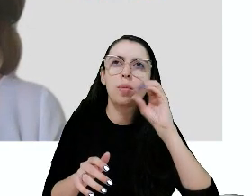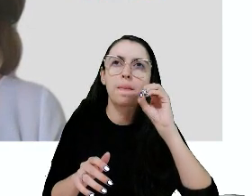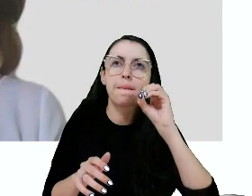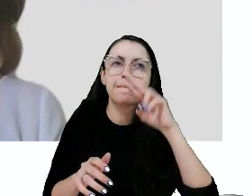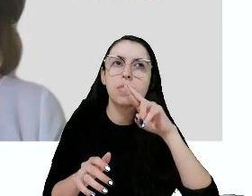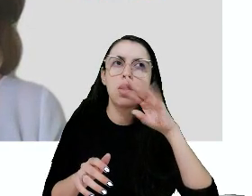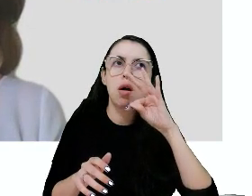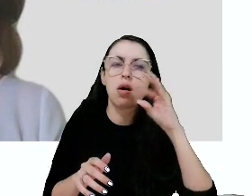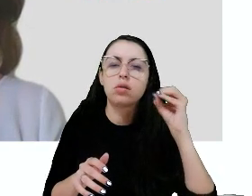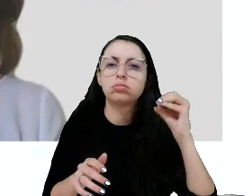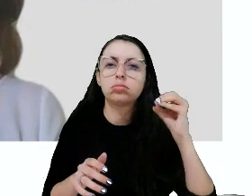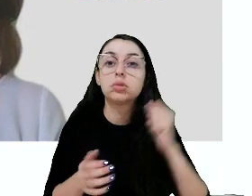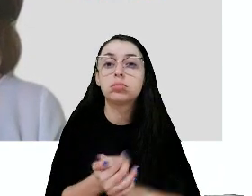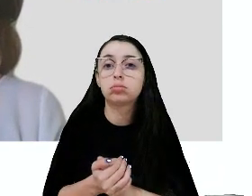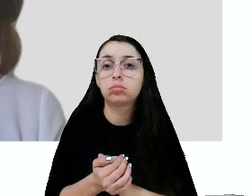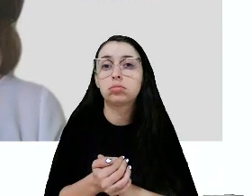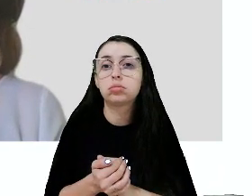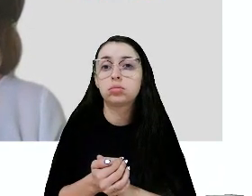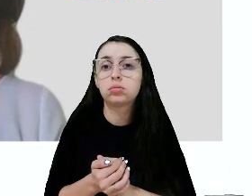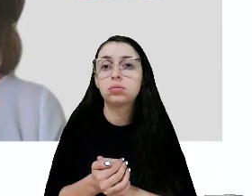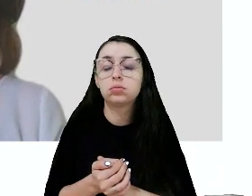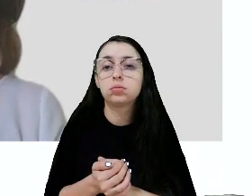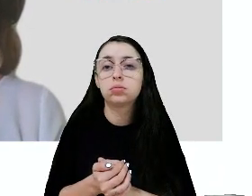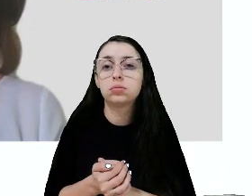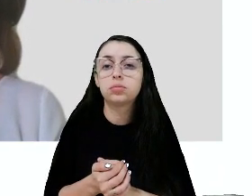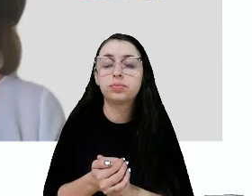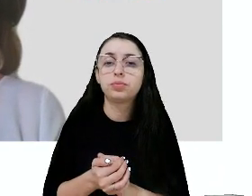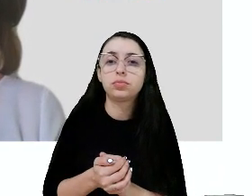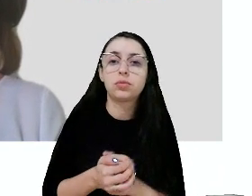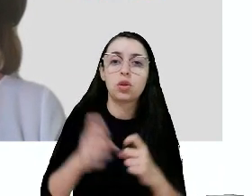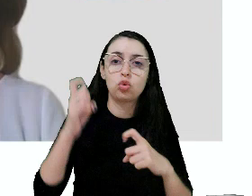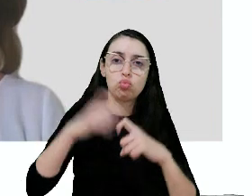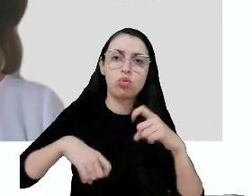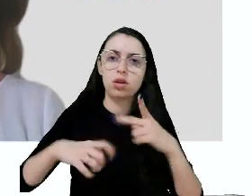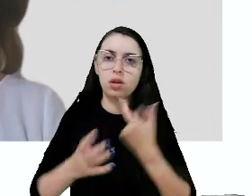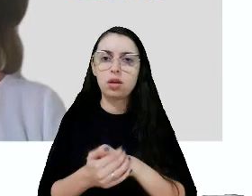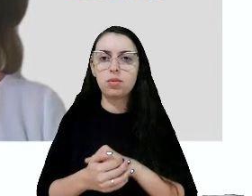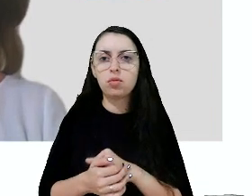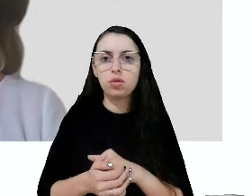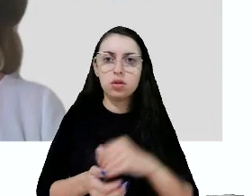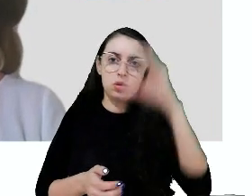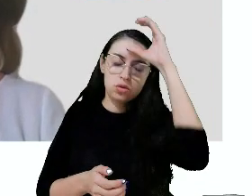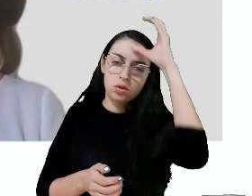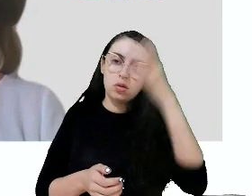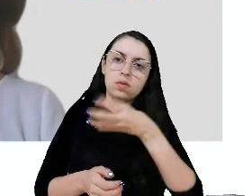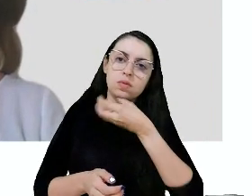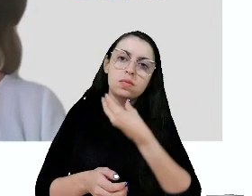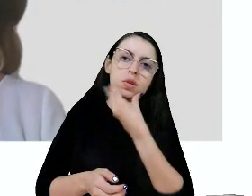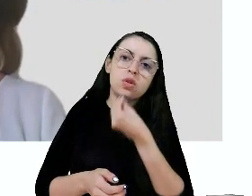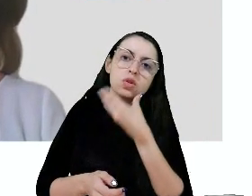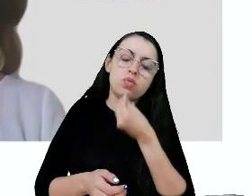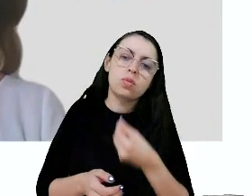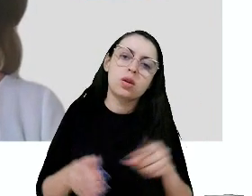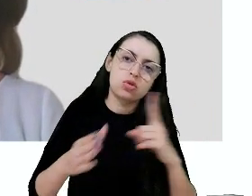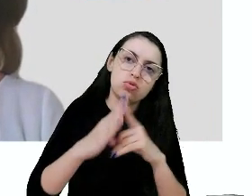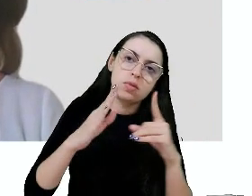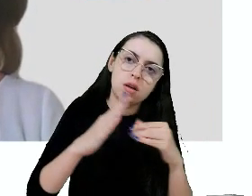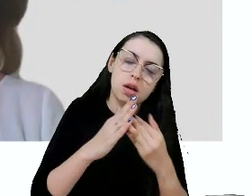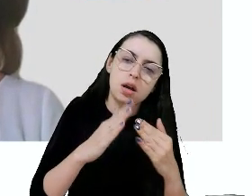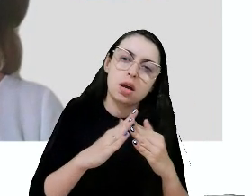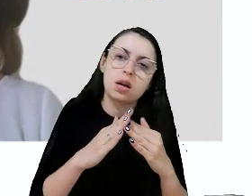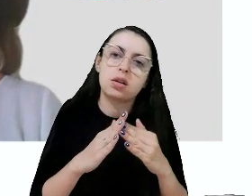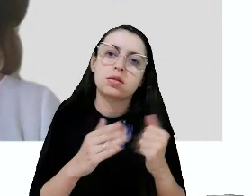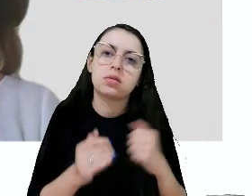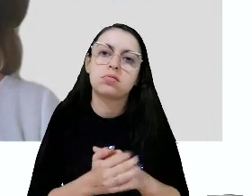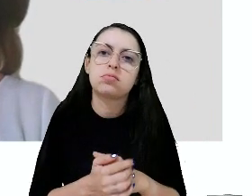caso, por uma situação de aborto incestuoso, né? de um tio que morava na casa, de certa maneira,